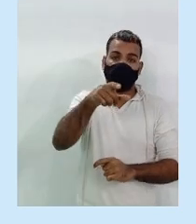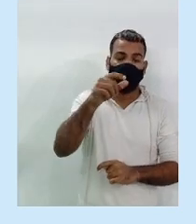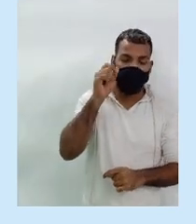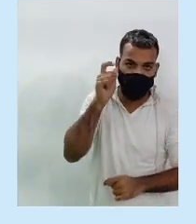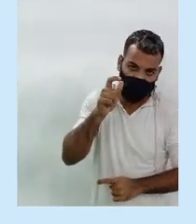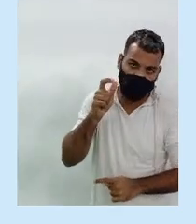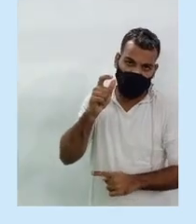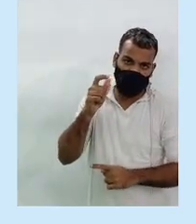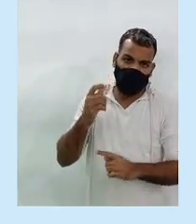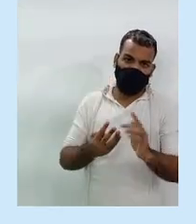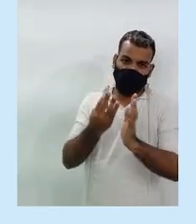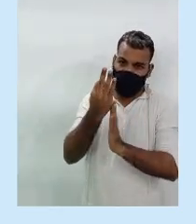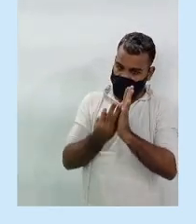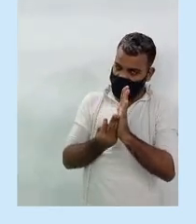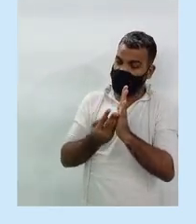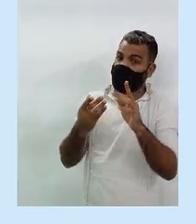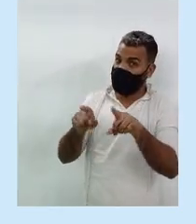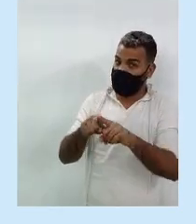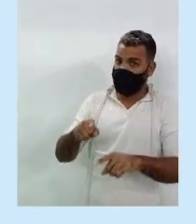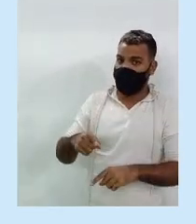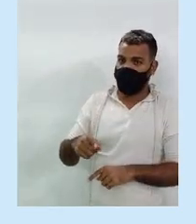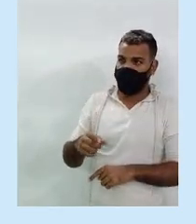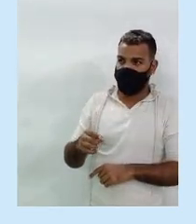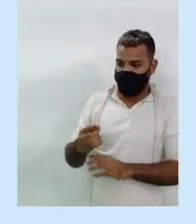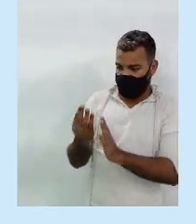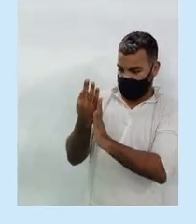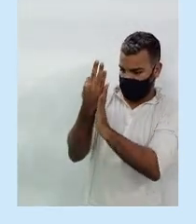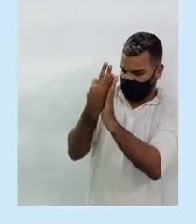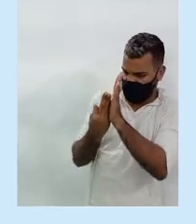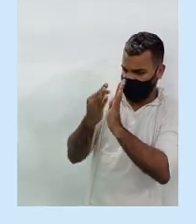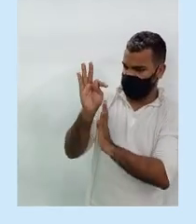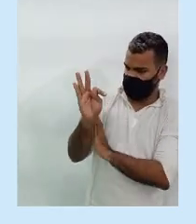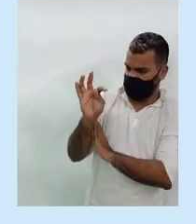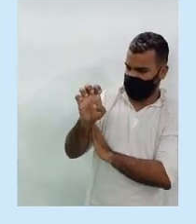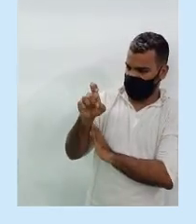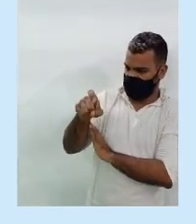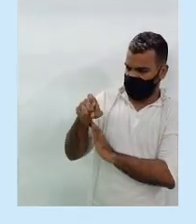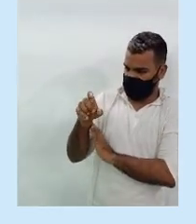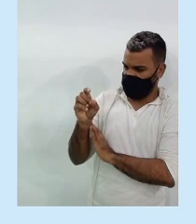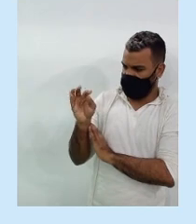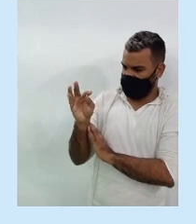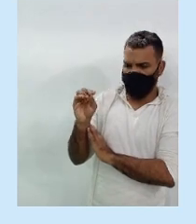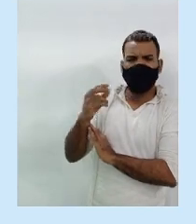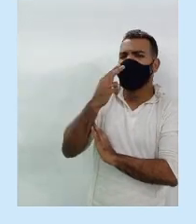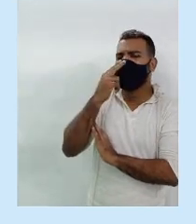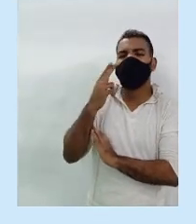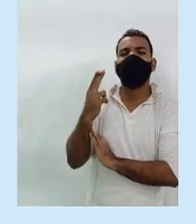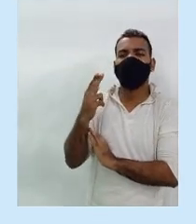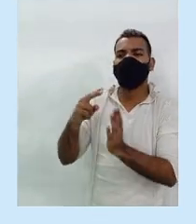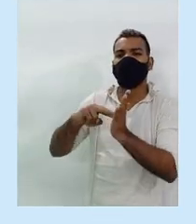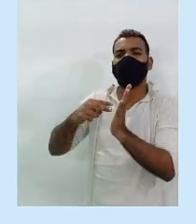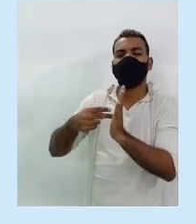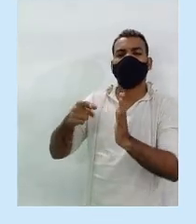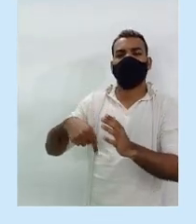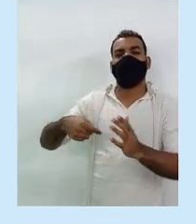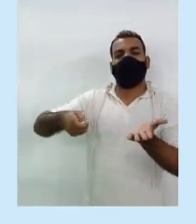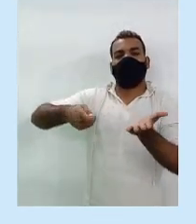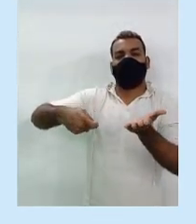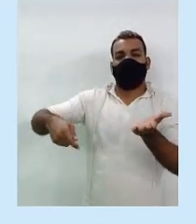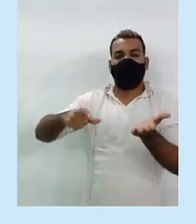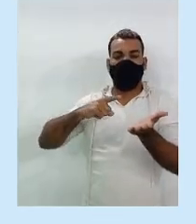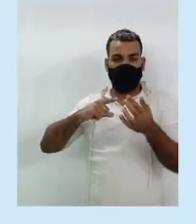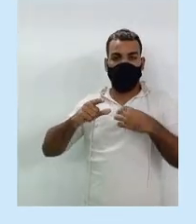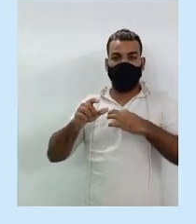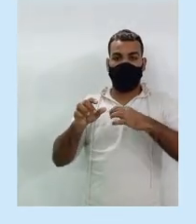do texto. Lembrar que a palavra texto vem de tecido, aquilo que se tece, aquilo que está